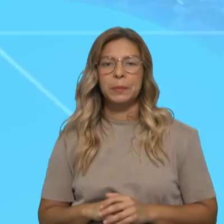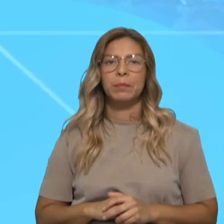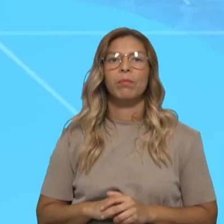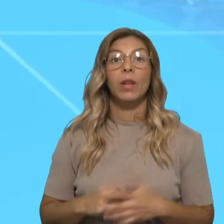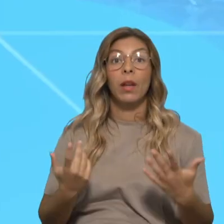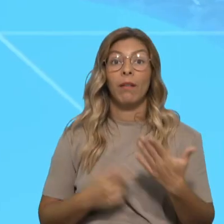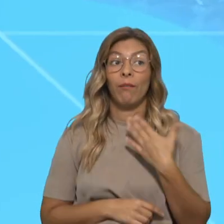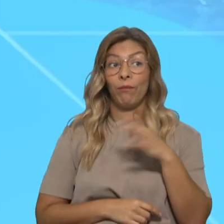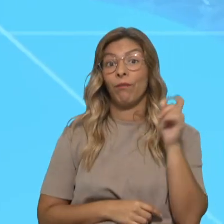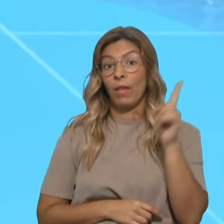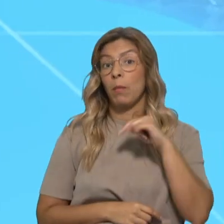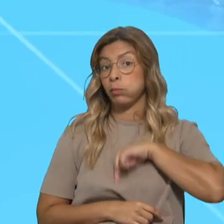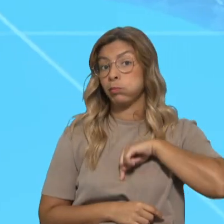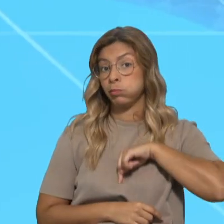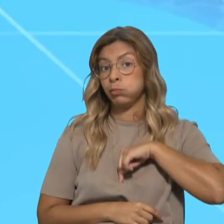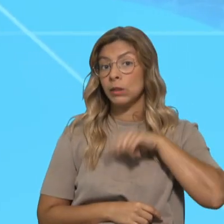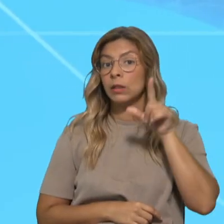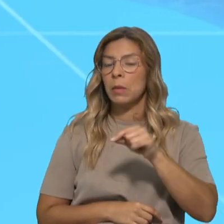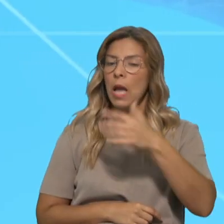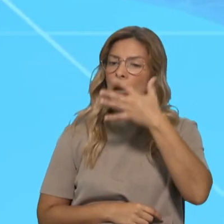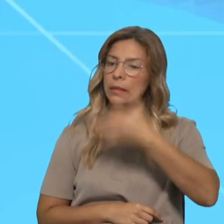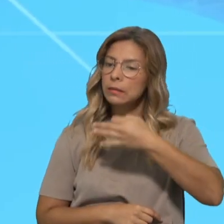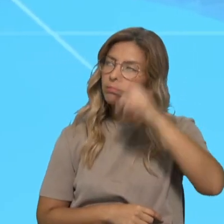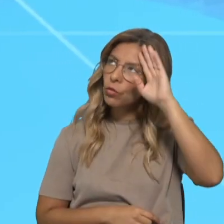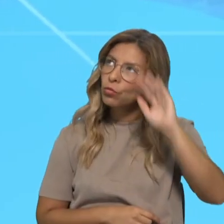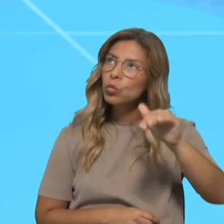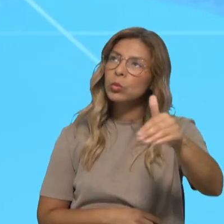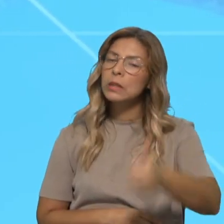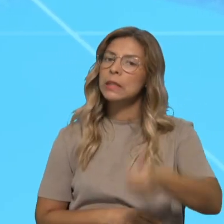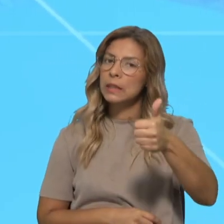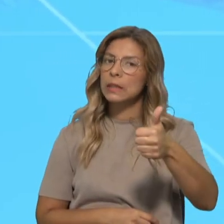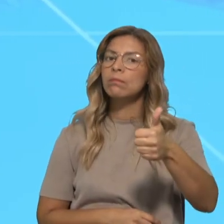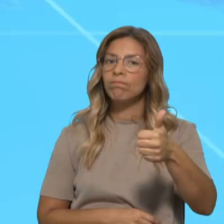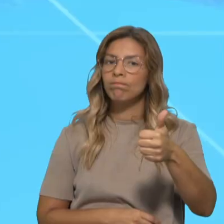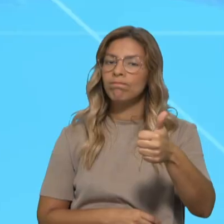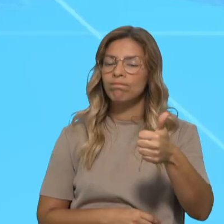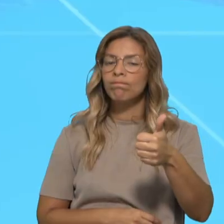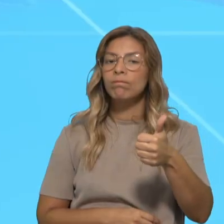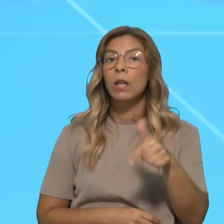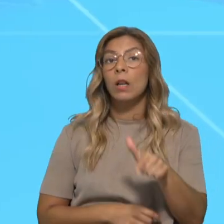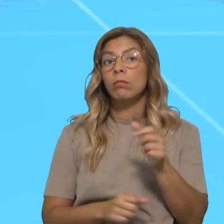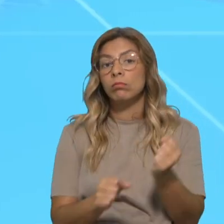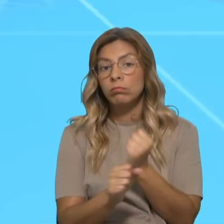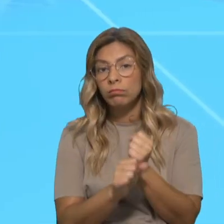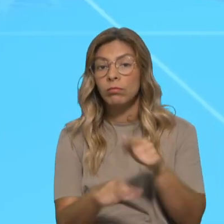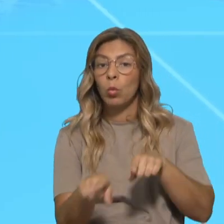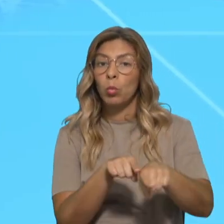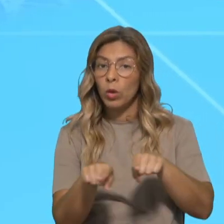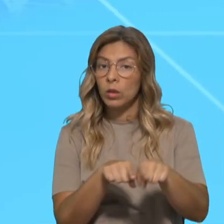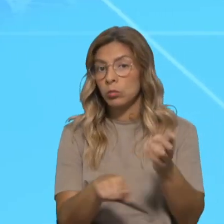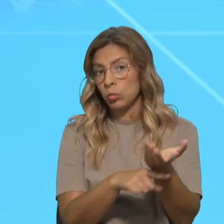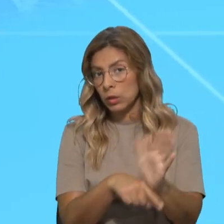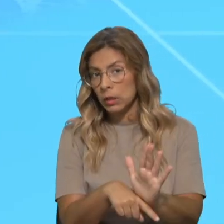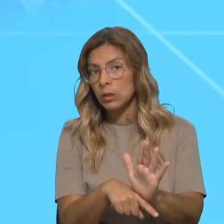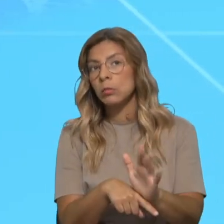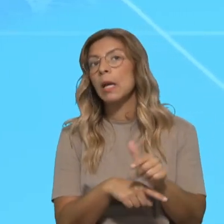de grande confiança, o saber que, se lá está também na atividade política, é um